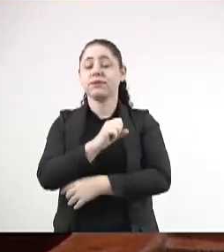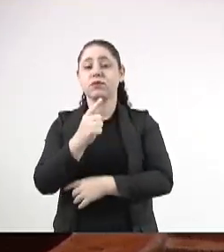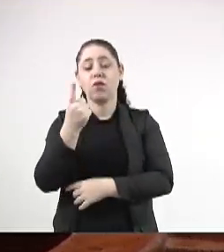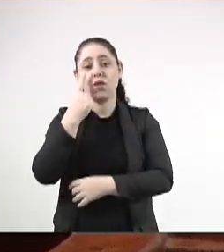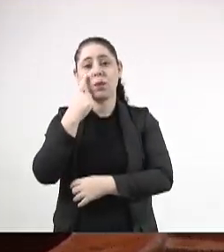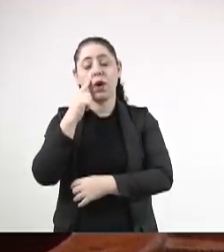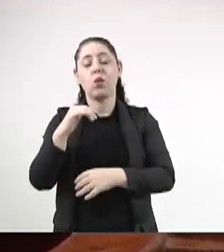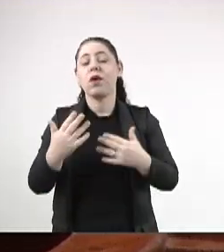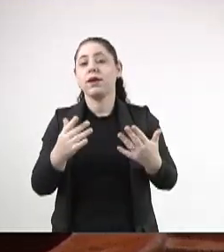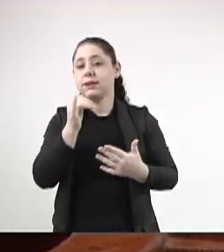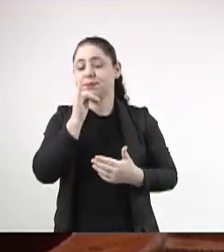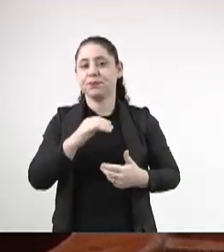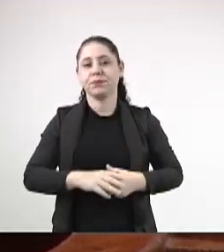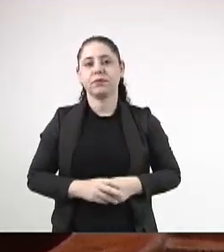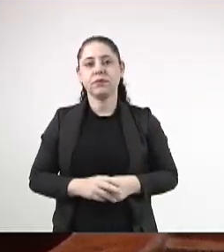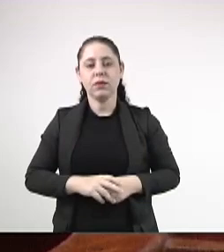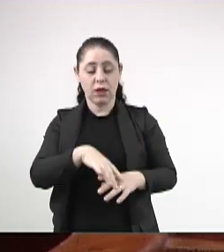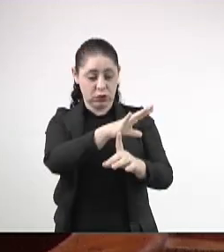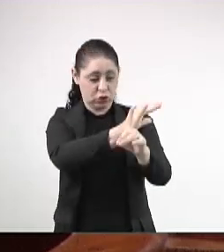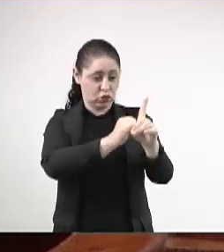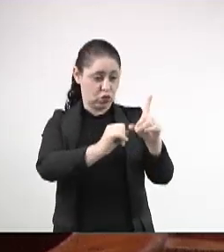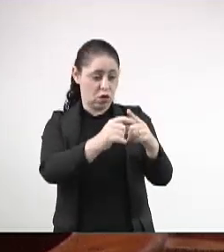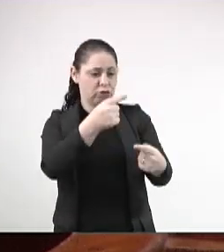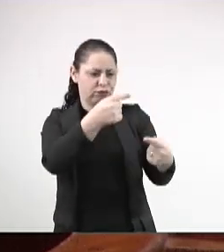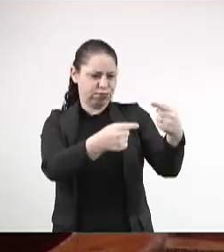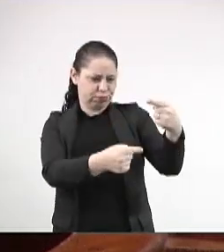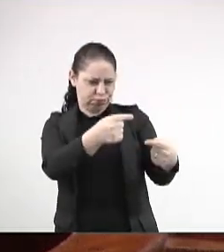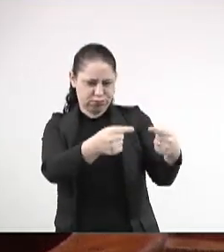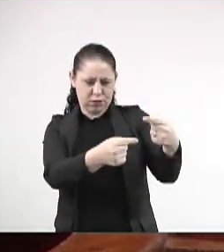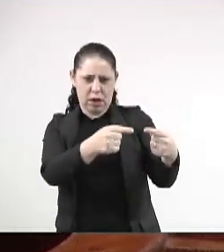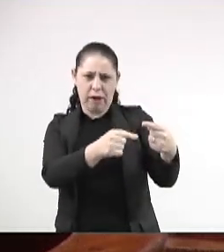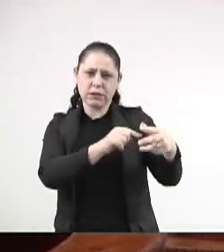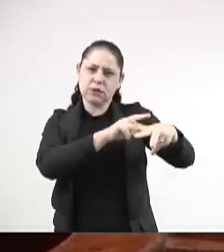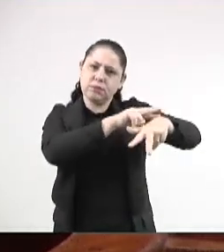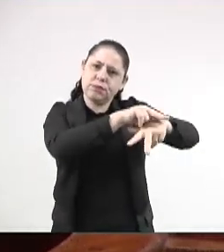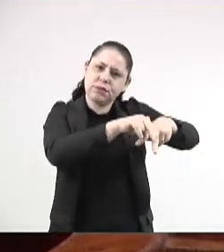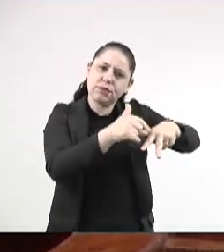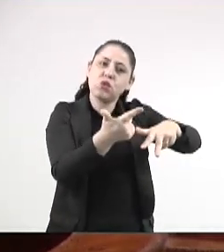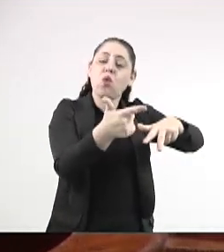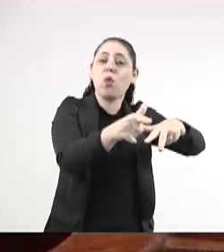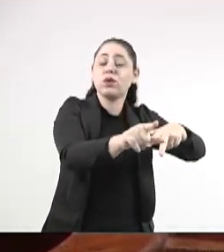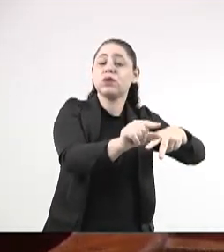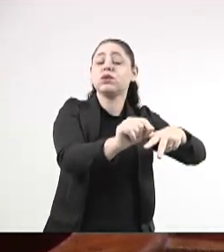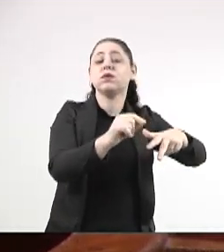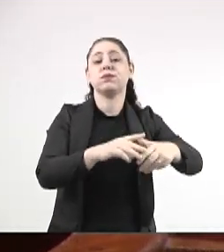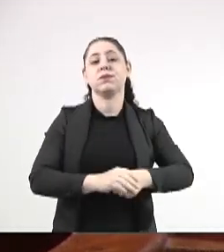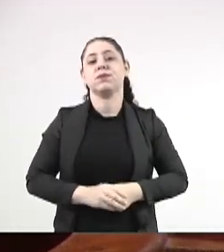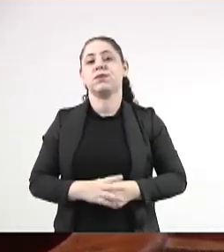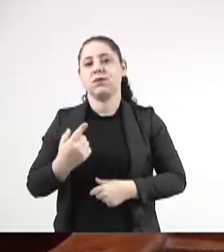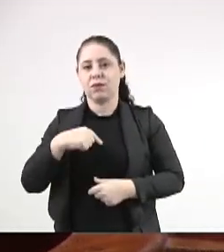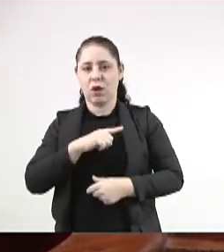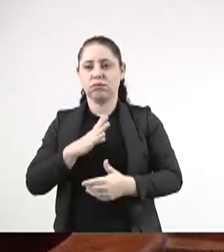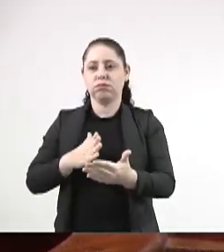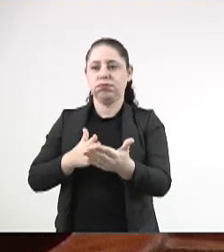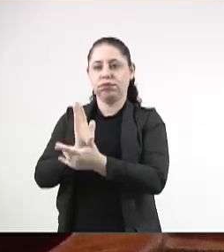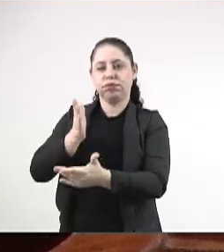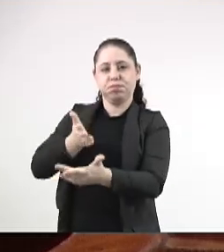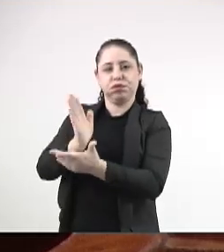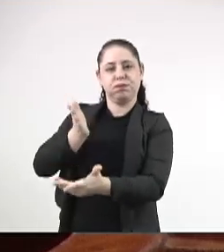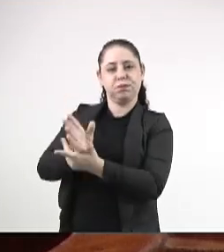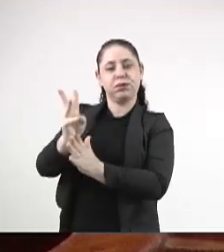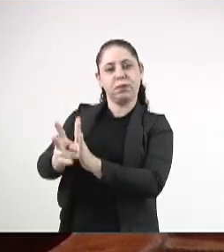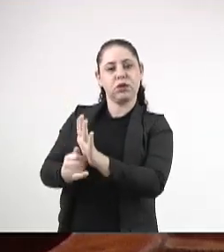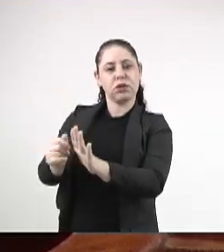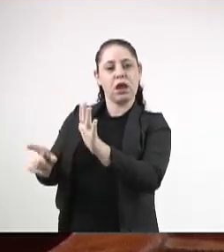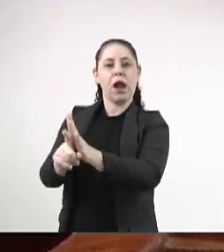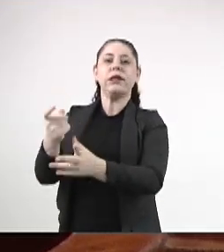vimos, enquanto toda a sociedade discutia a sexualidade alheia, nós estávamos passando projetos de